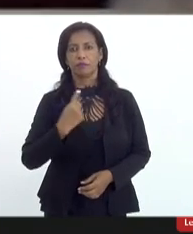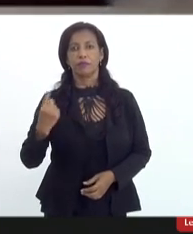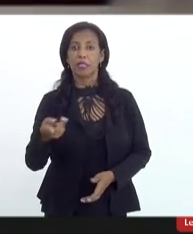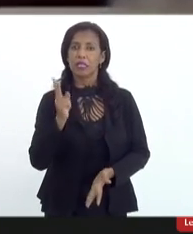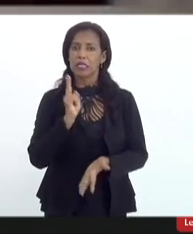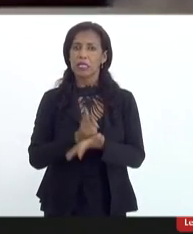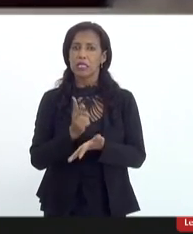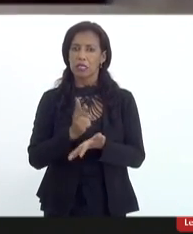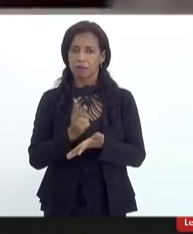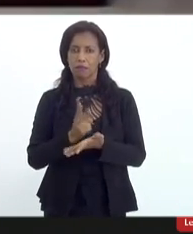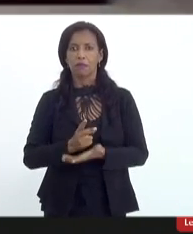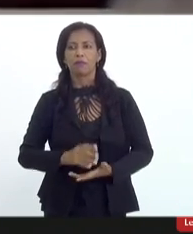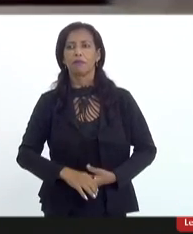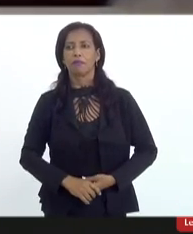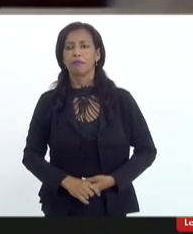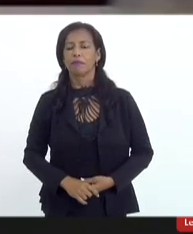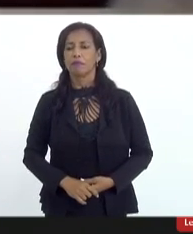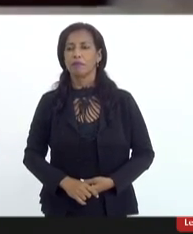será.